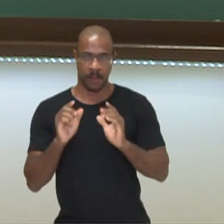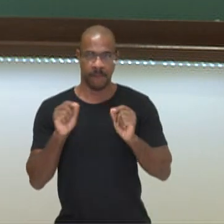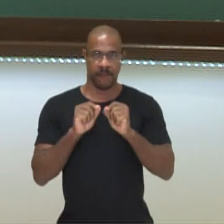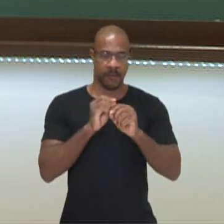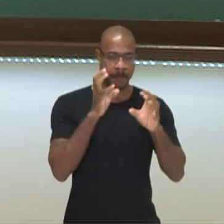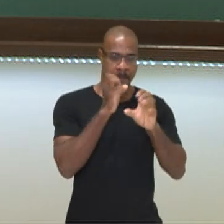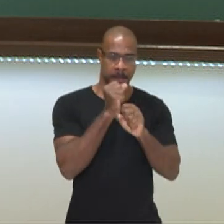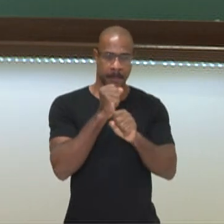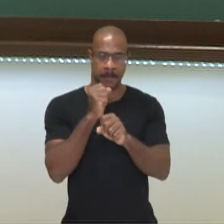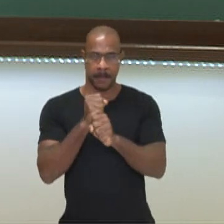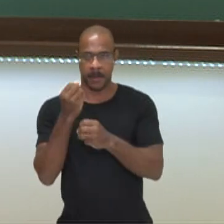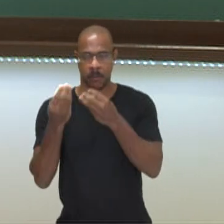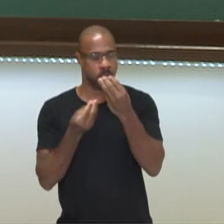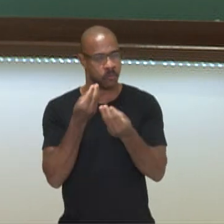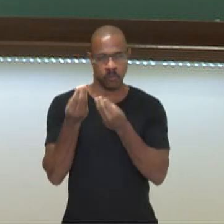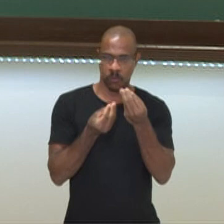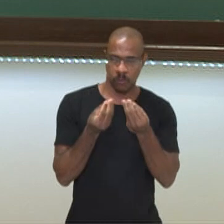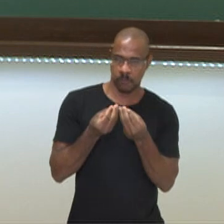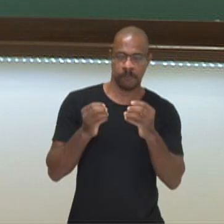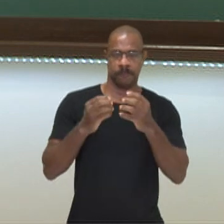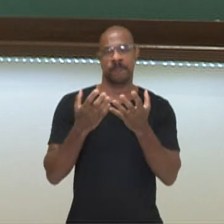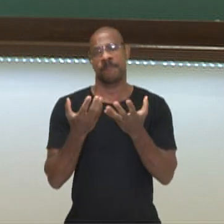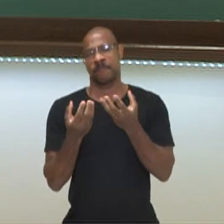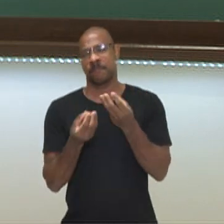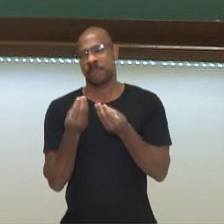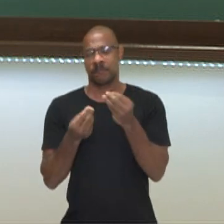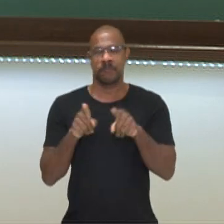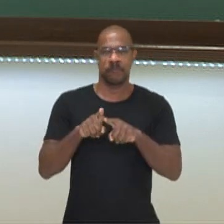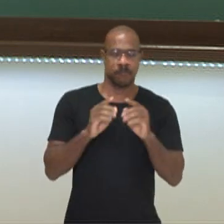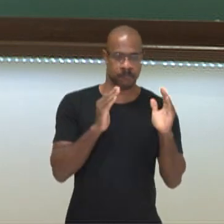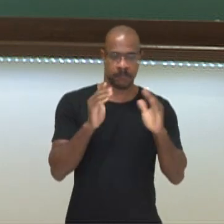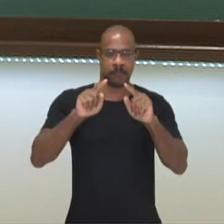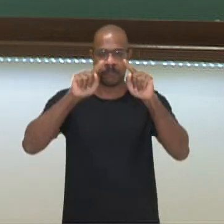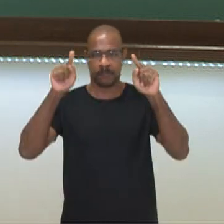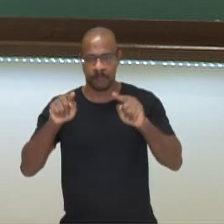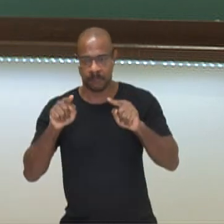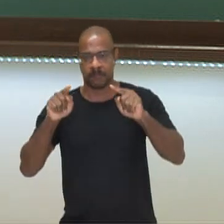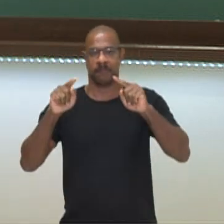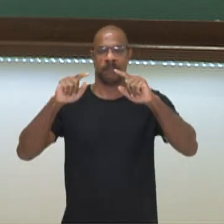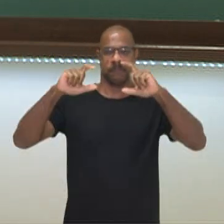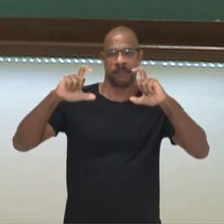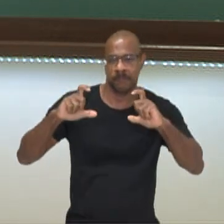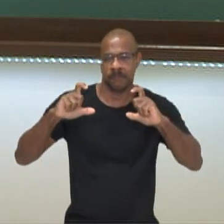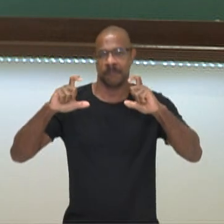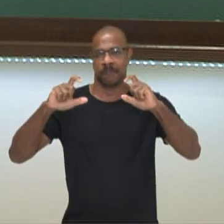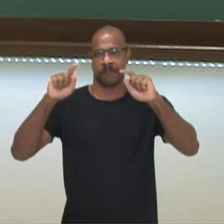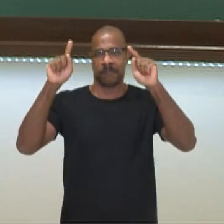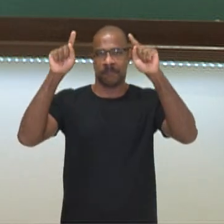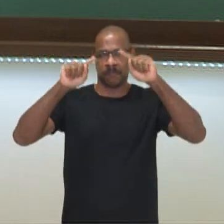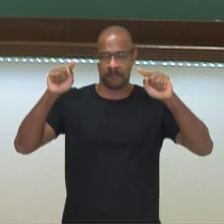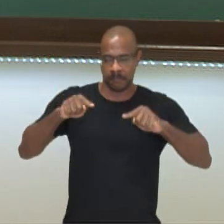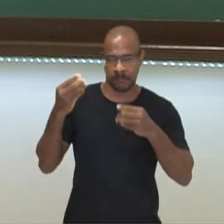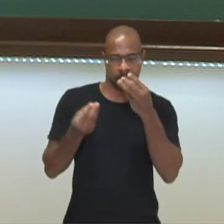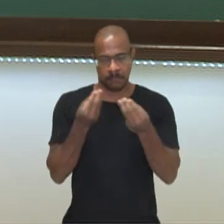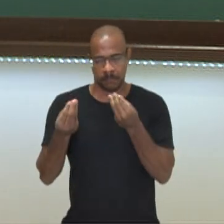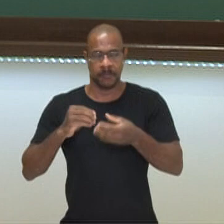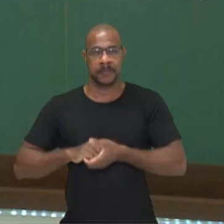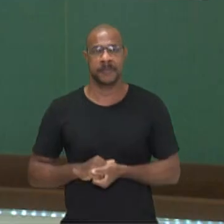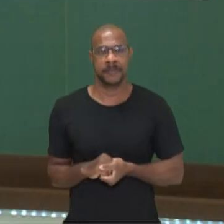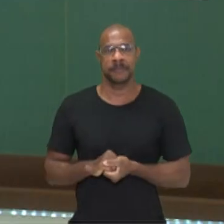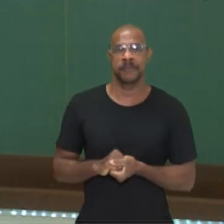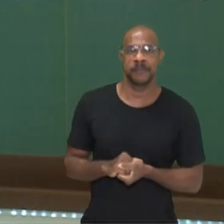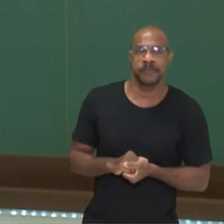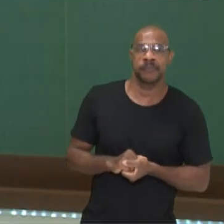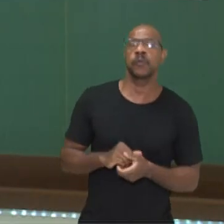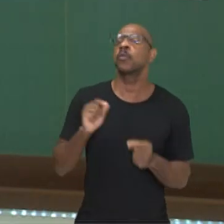as operações nessa expressão numérica e a sequência dos parênteses de associação também. Vamos lá! O que é uma